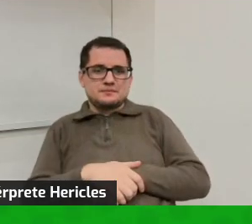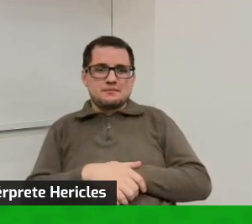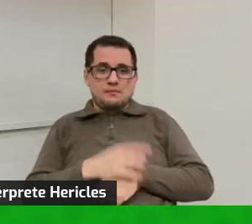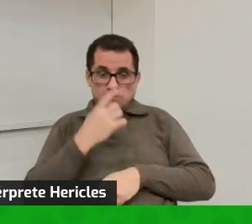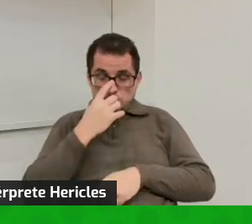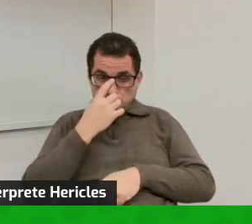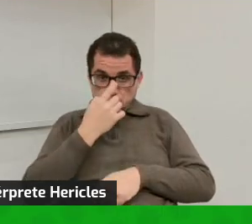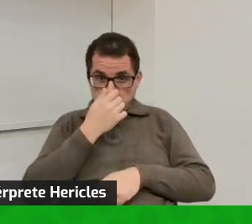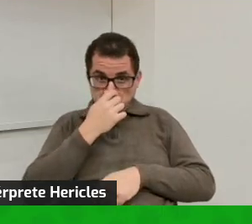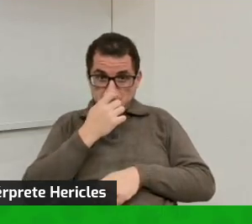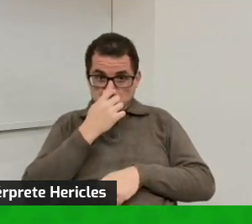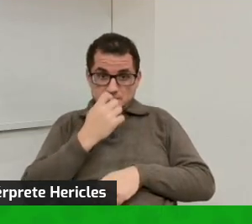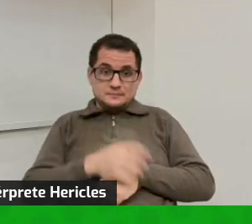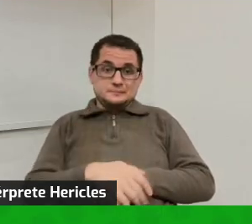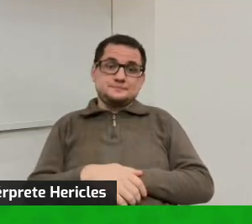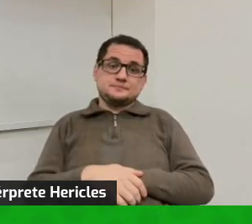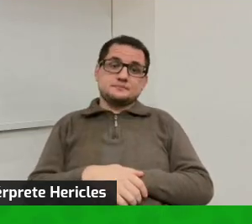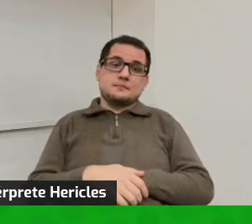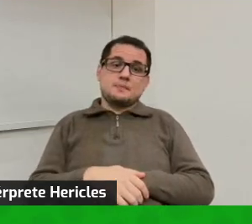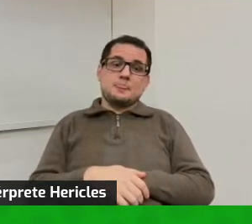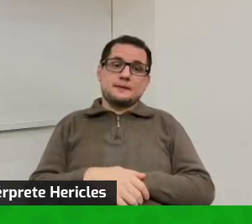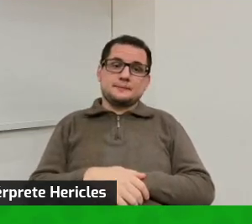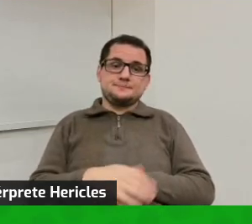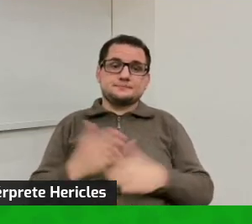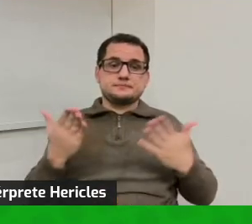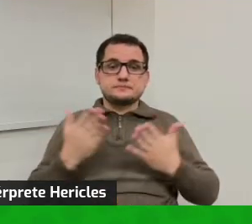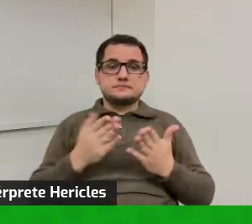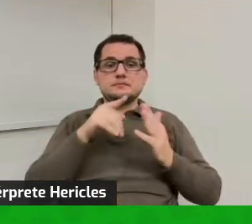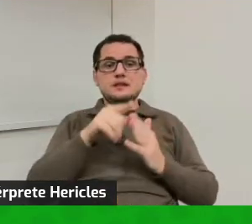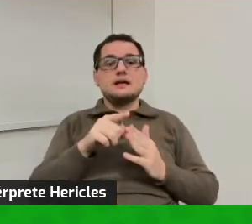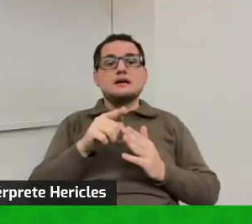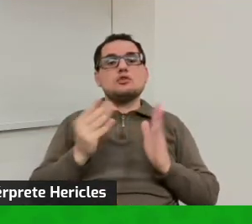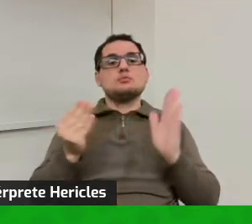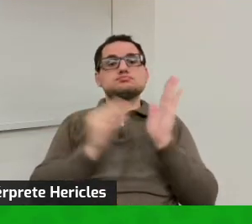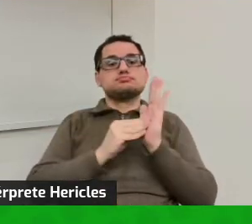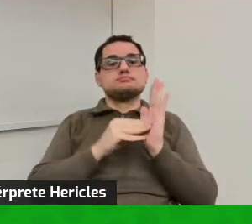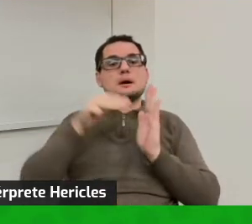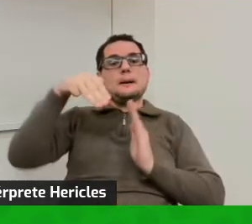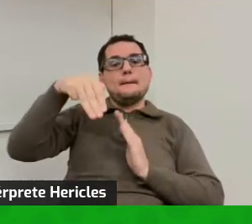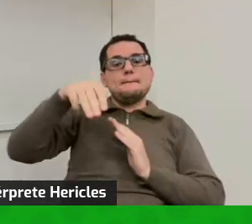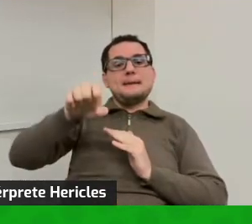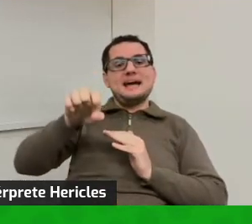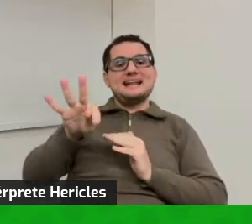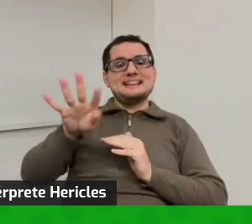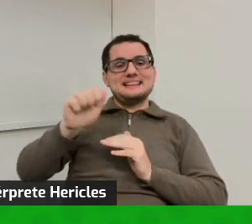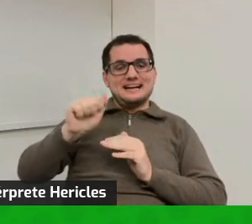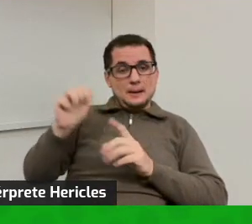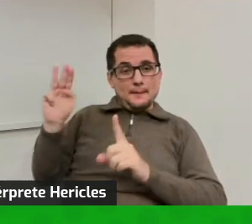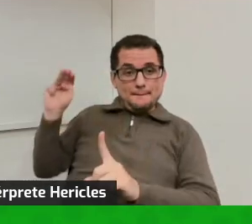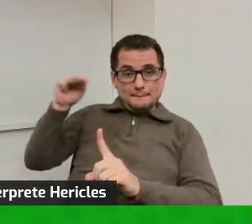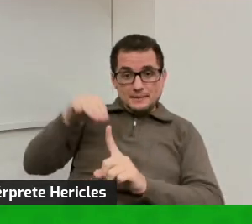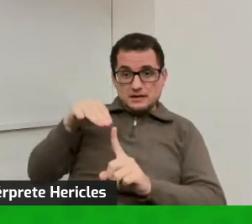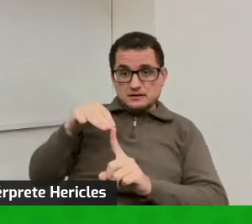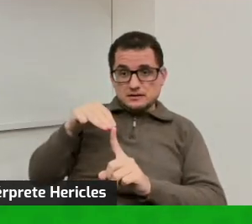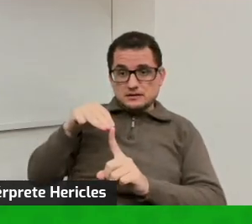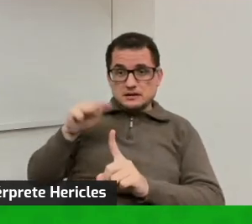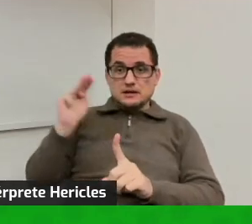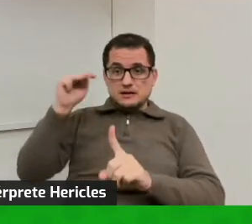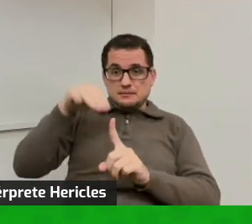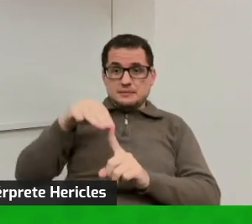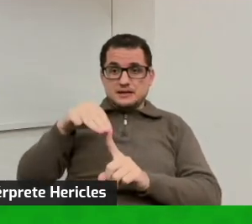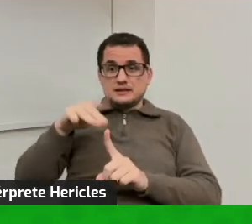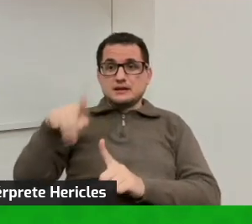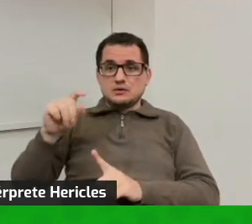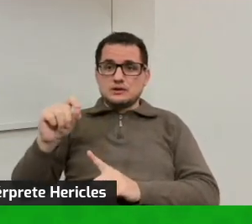Aqui. E vou colocar aqui a meta. Então, digamos que ele foi a venda A, B e a C. A minha meta por venda